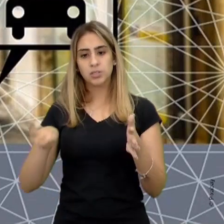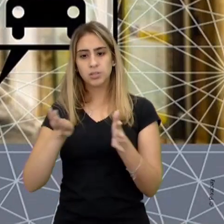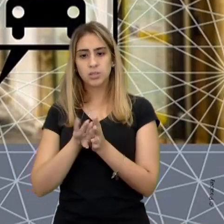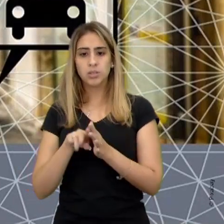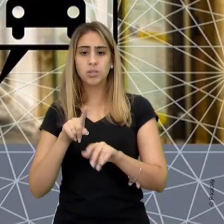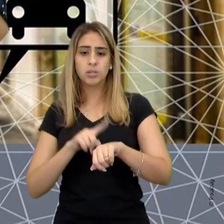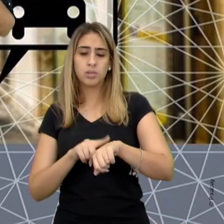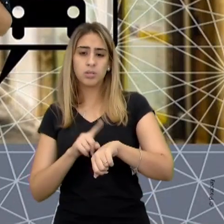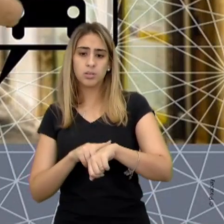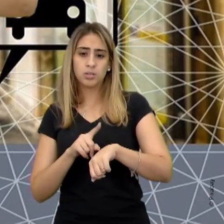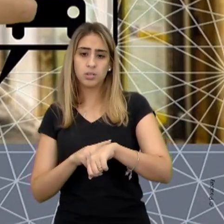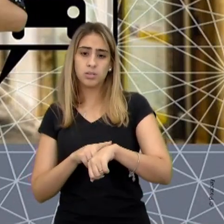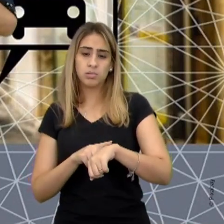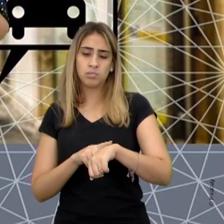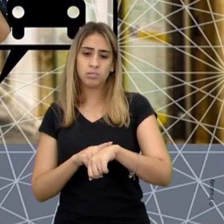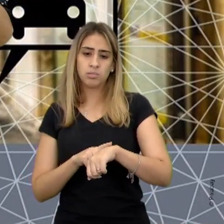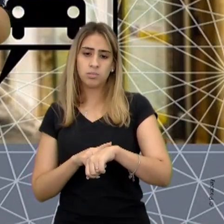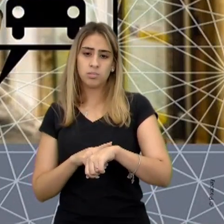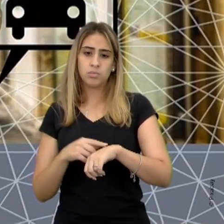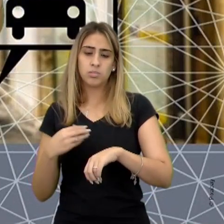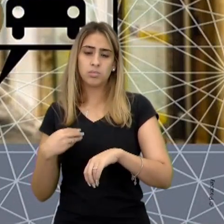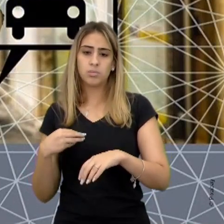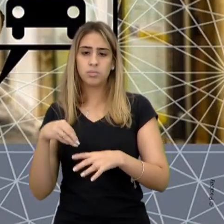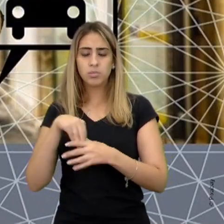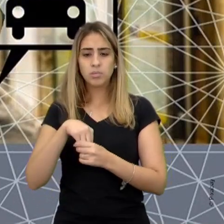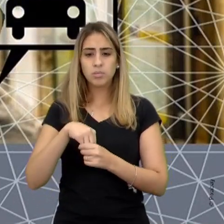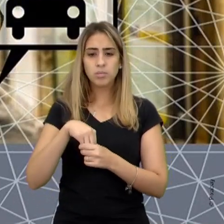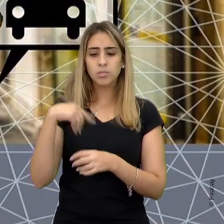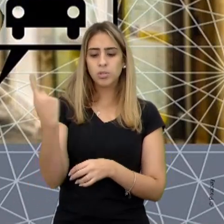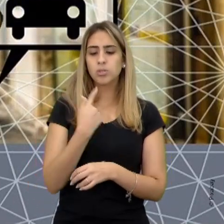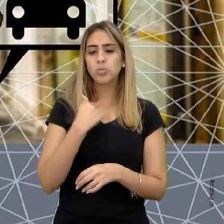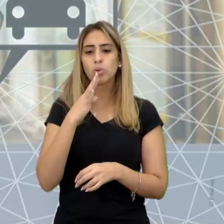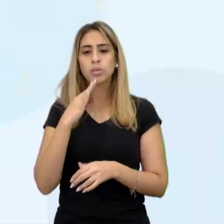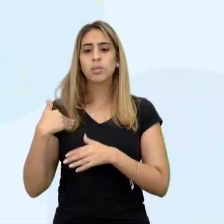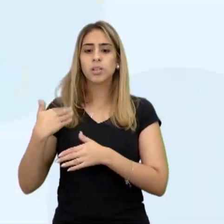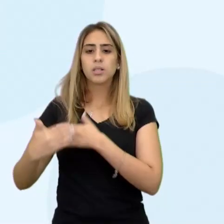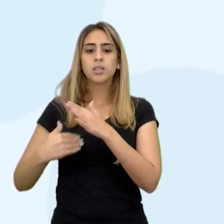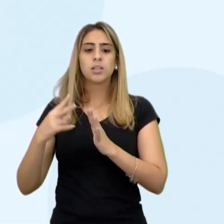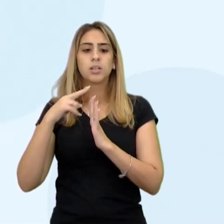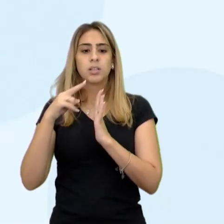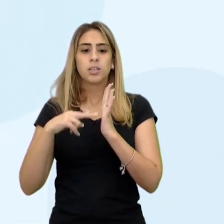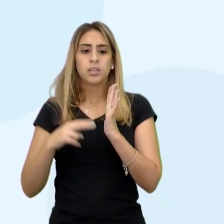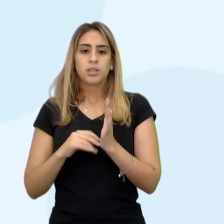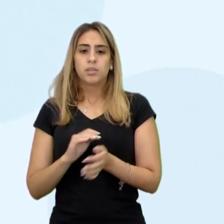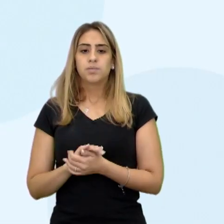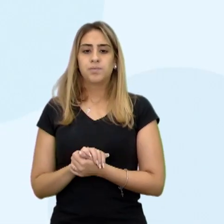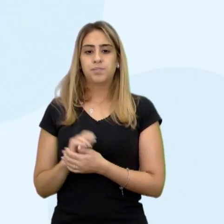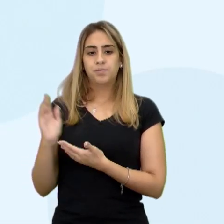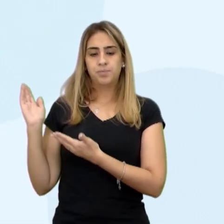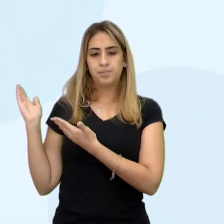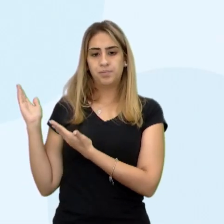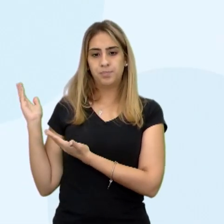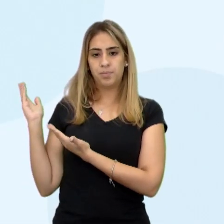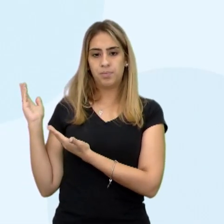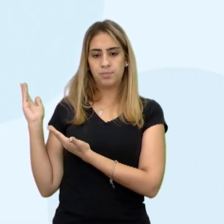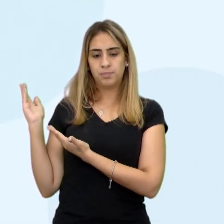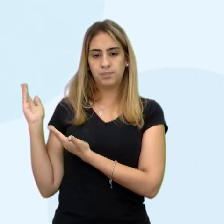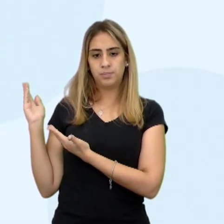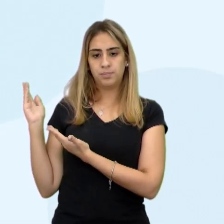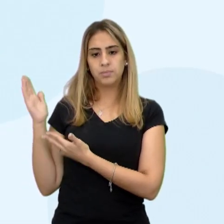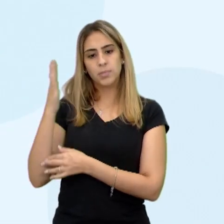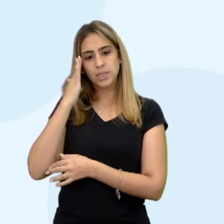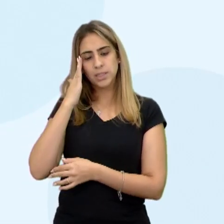no momento lá de nutrir um pouco mais o nosso conhecimento através da leitura. É o box Saiba Mais. Olha só, temos